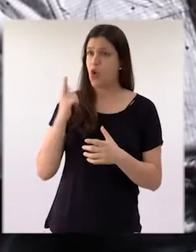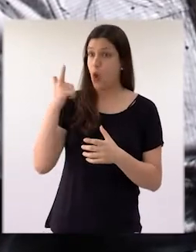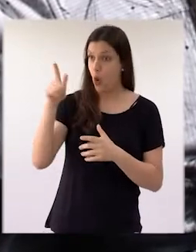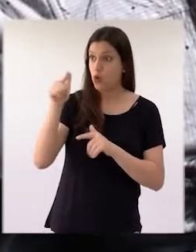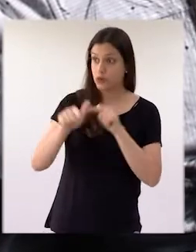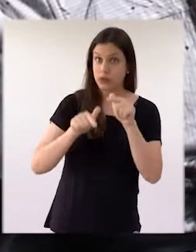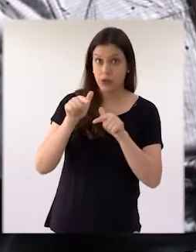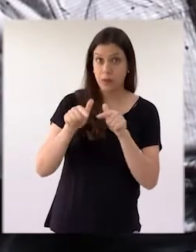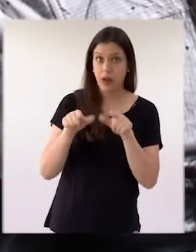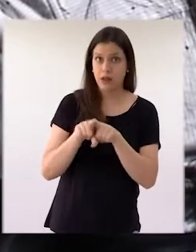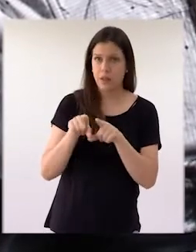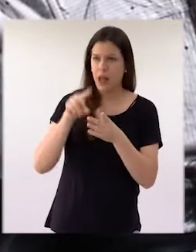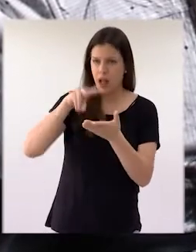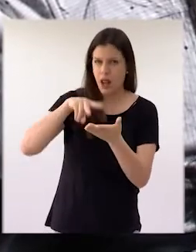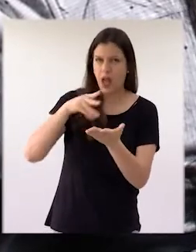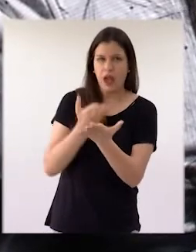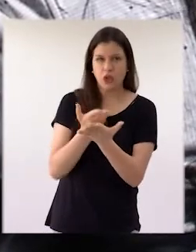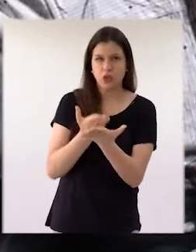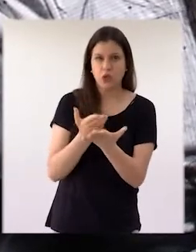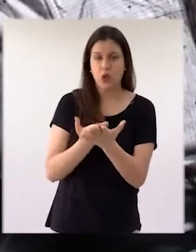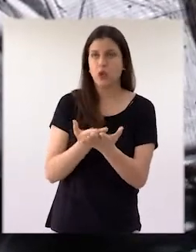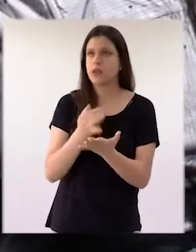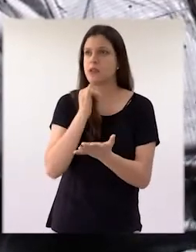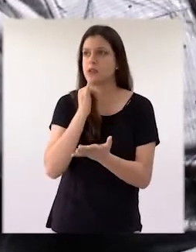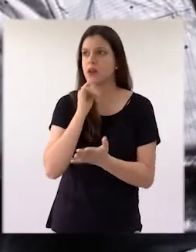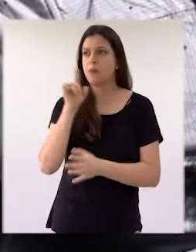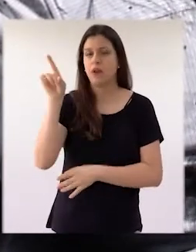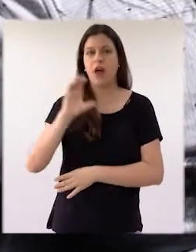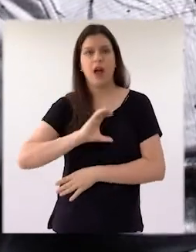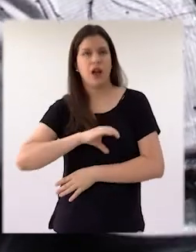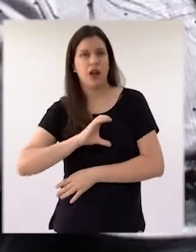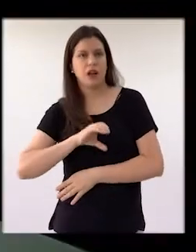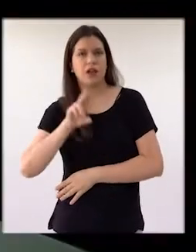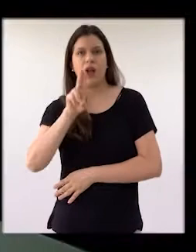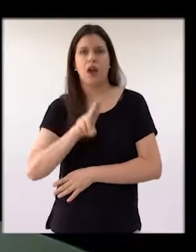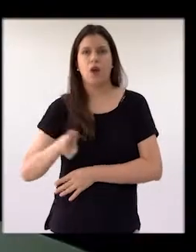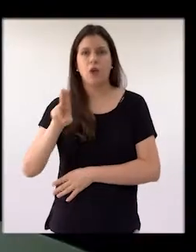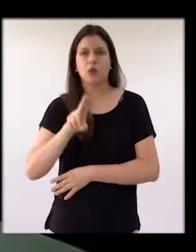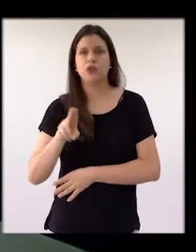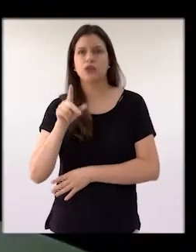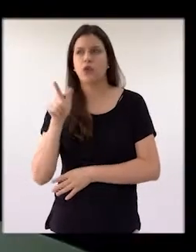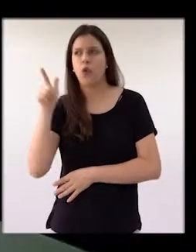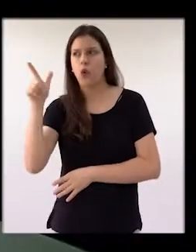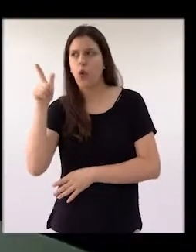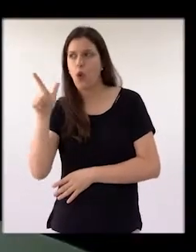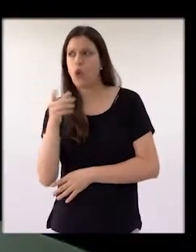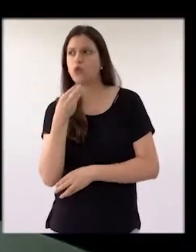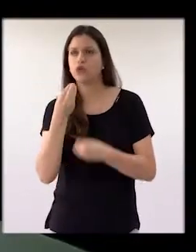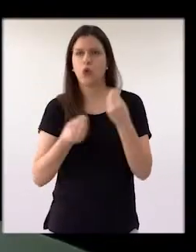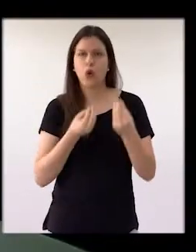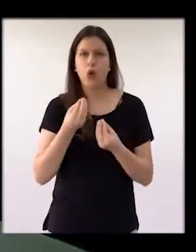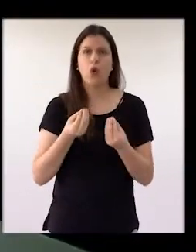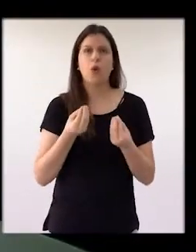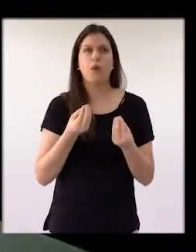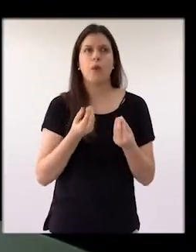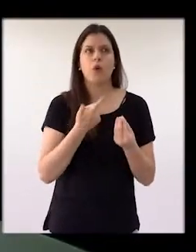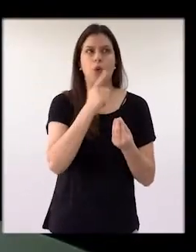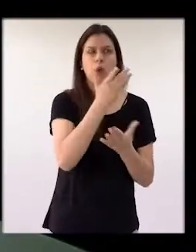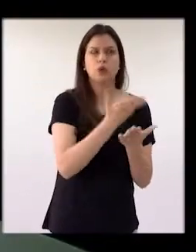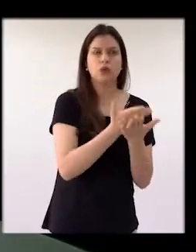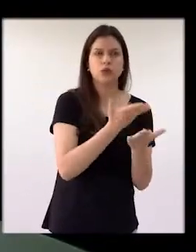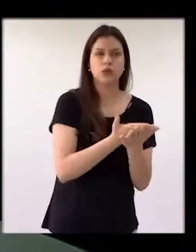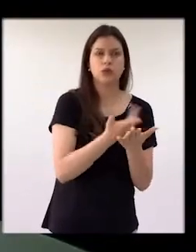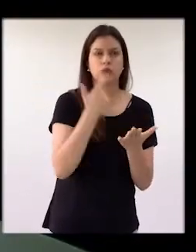vocês se utilizaram de outros trabalhos também para poder chegar por exemplo, nisso. Um estudo no Canadá utilizou a variável volume produzido,